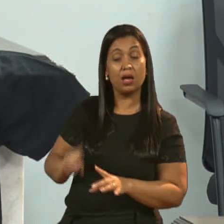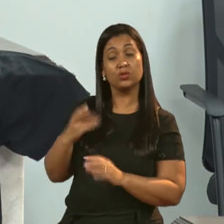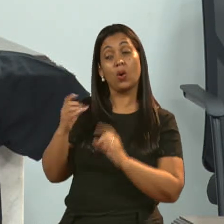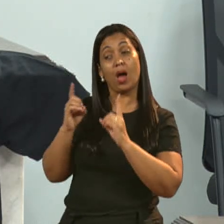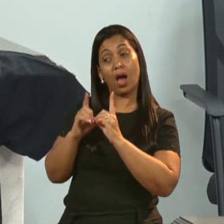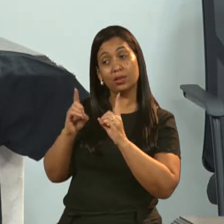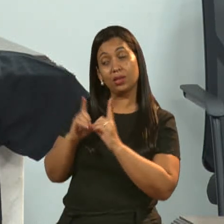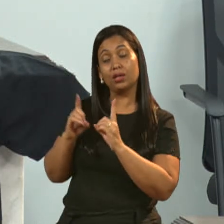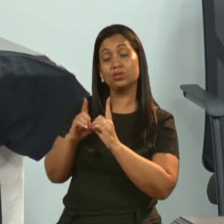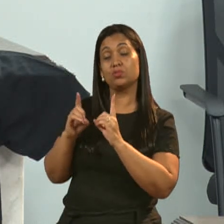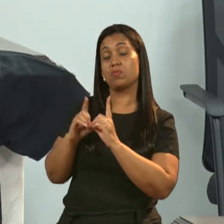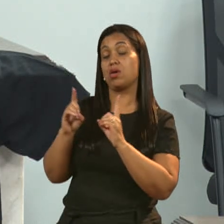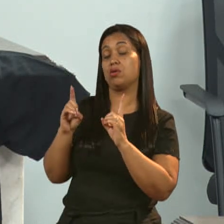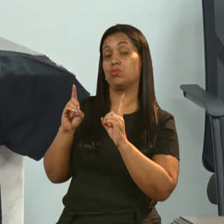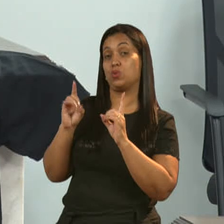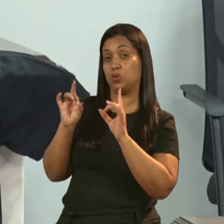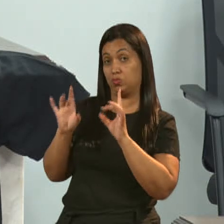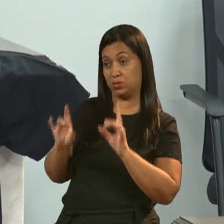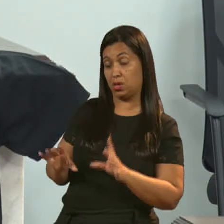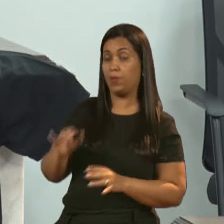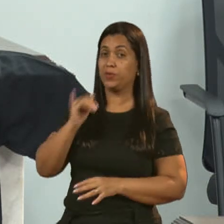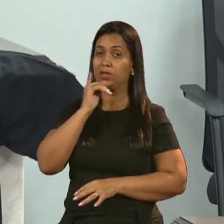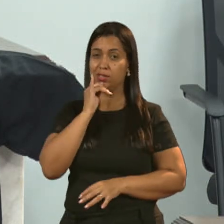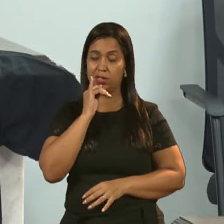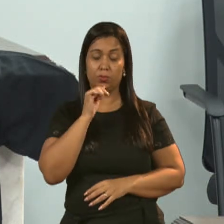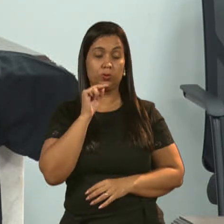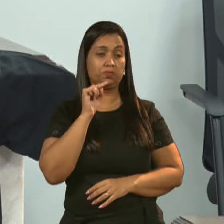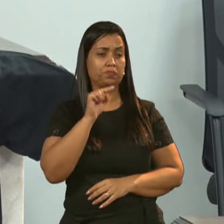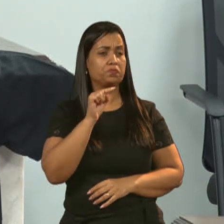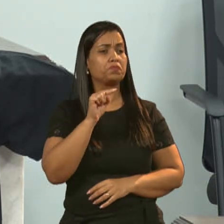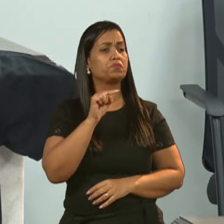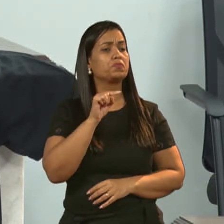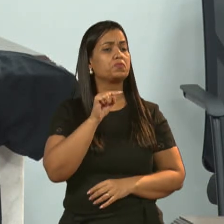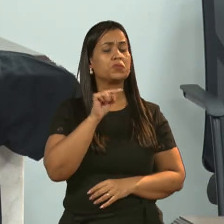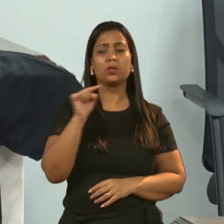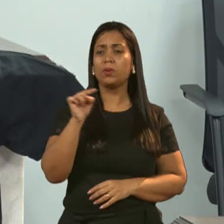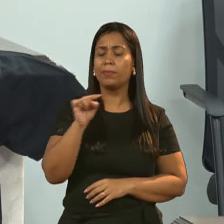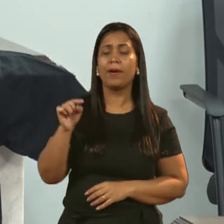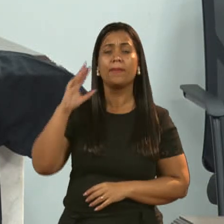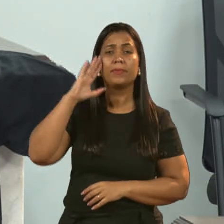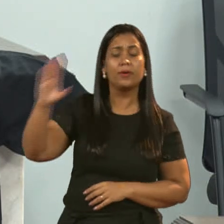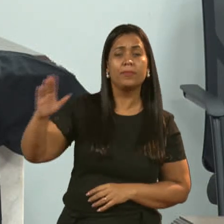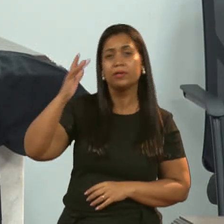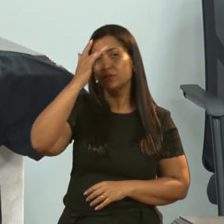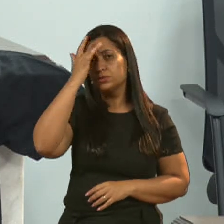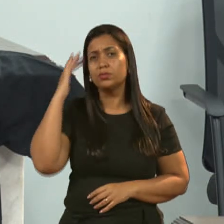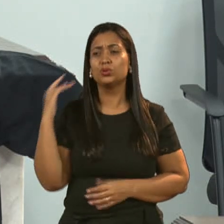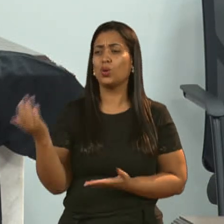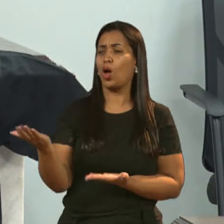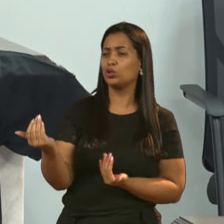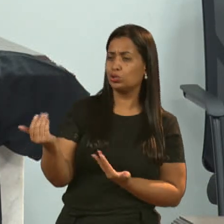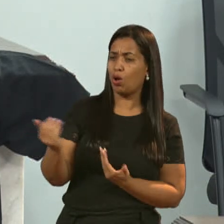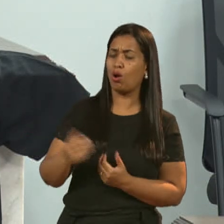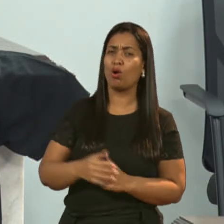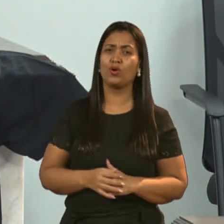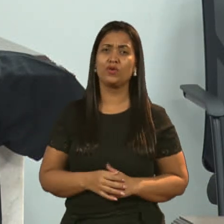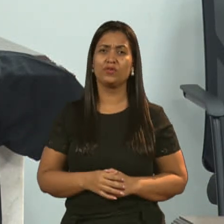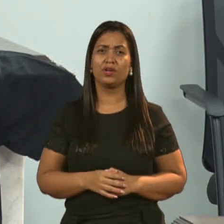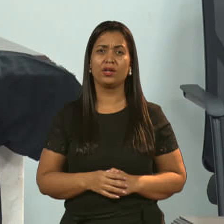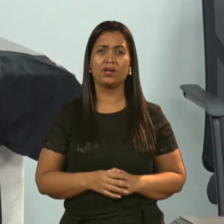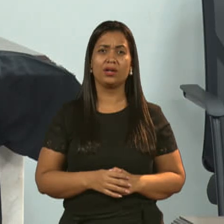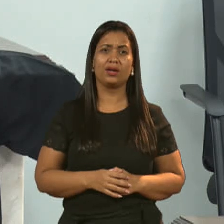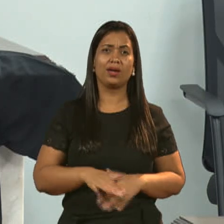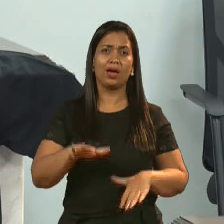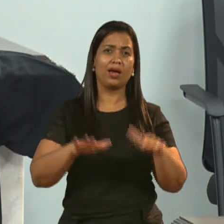prioritário. Quando nós deparamos em lugares assim, principalmente as pessoas mais jovens, somos, às